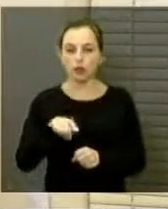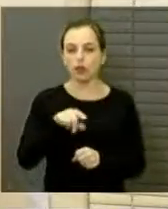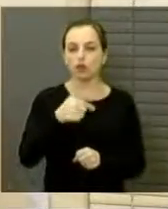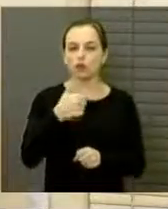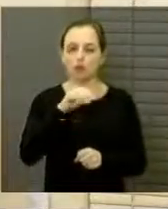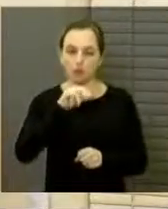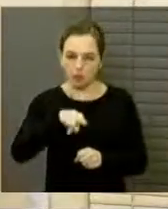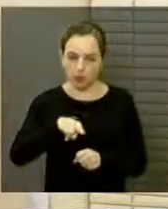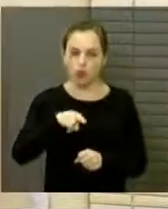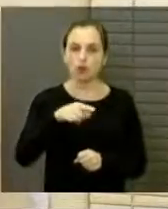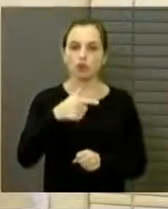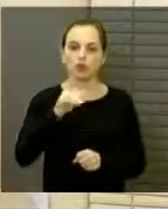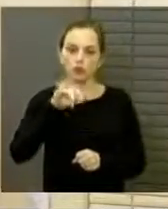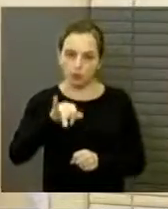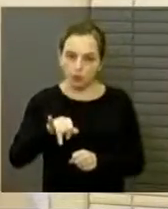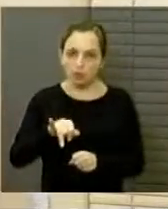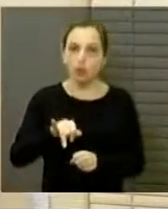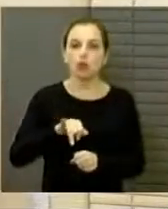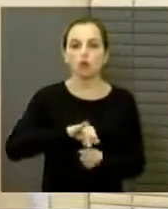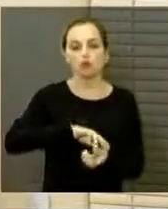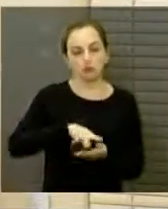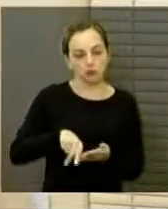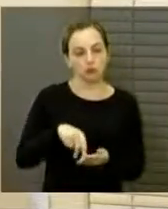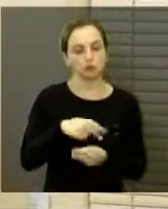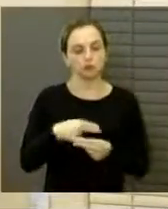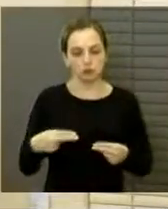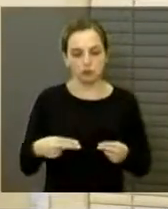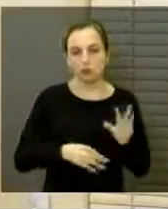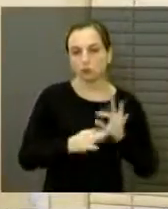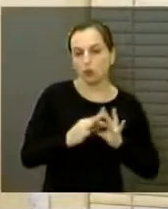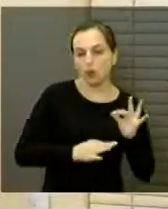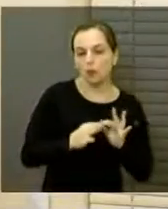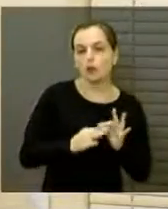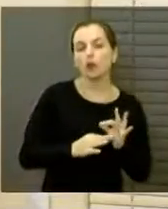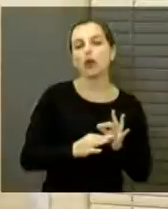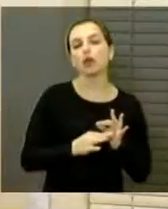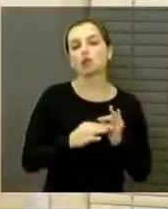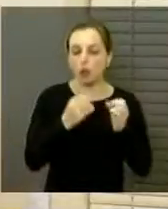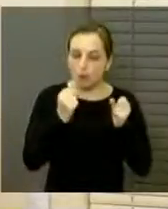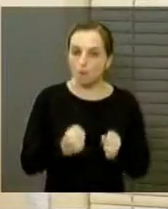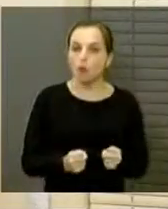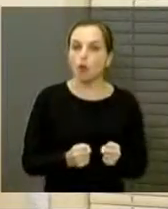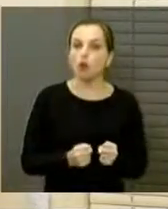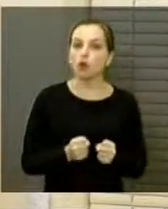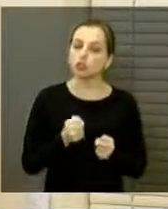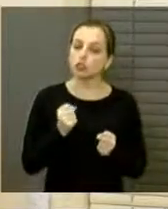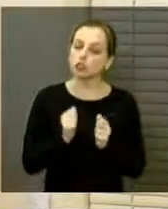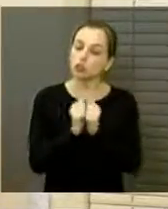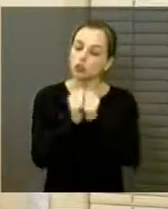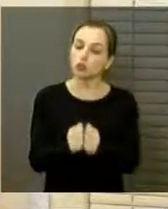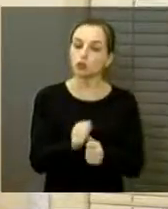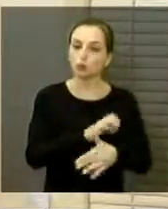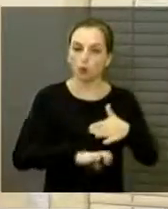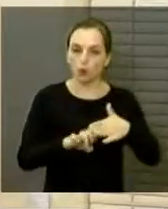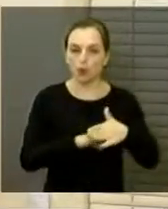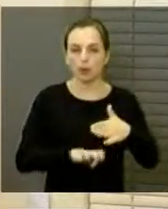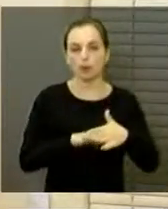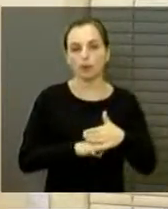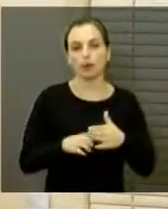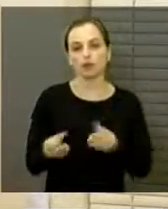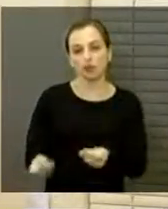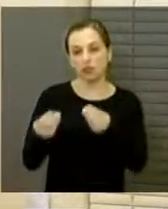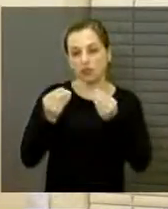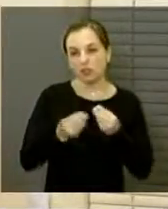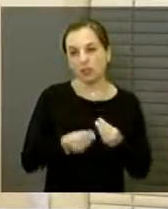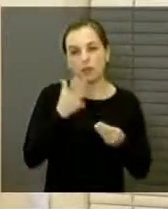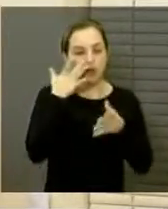20 mil, R$1 milhão, dependendo do projeto, ele possa captar junto à iniciativa privada. Eu já recebi uma infinidade de